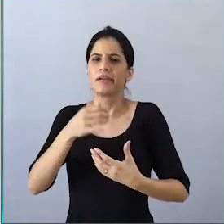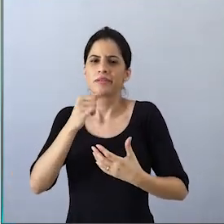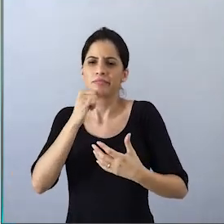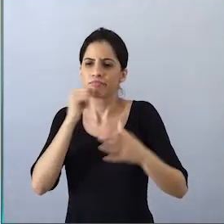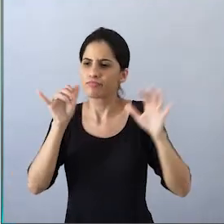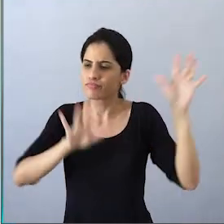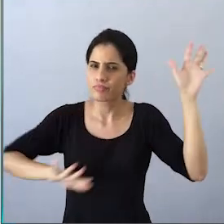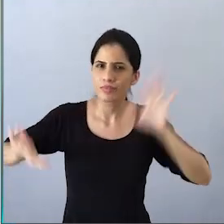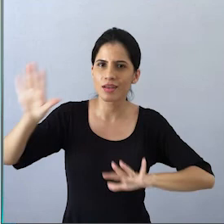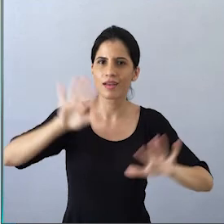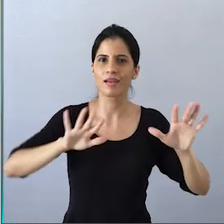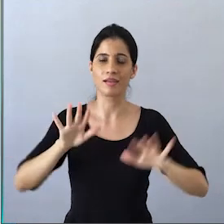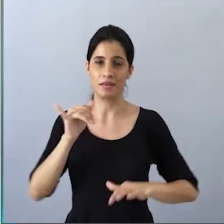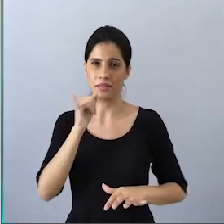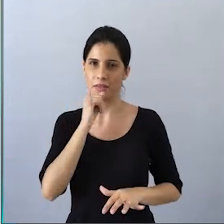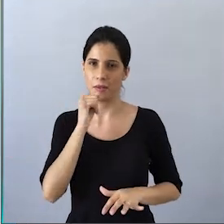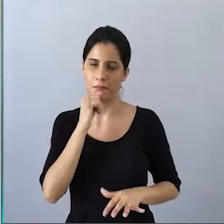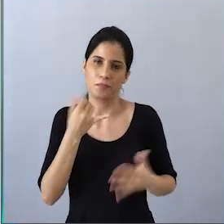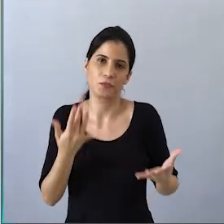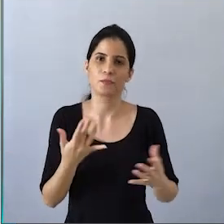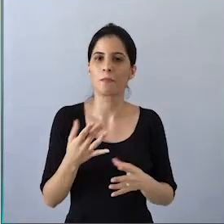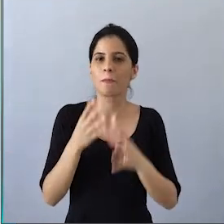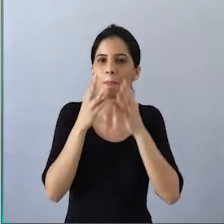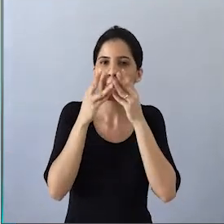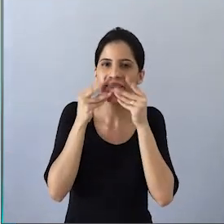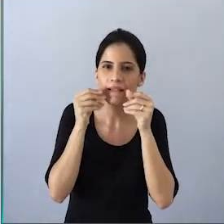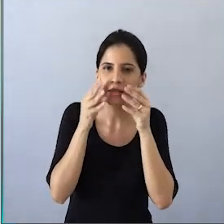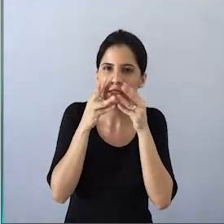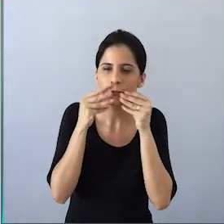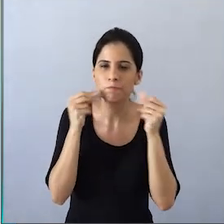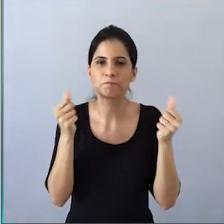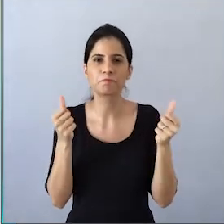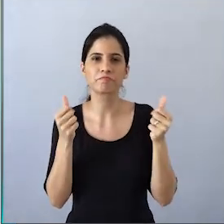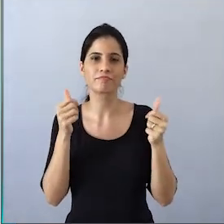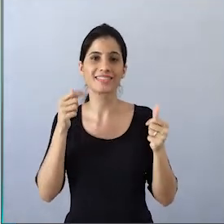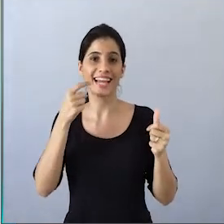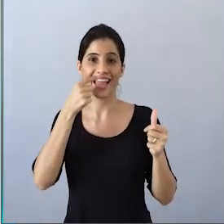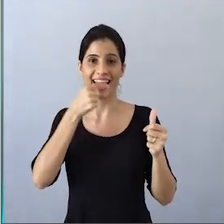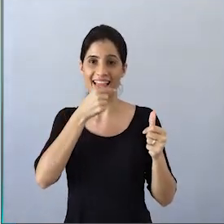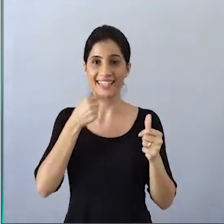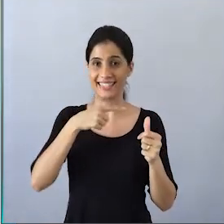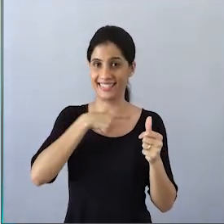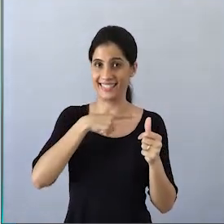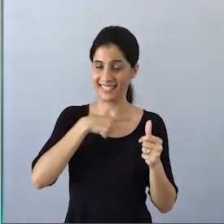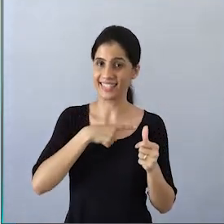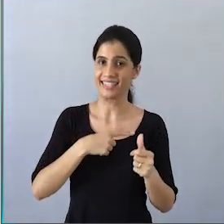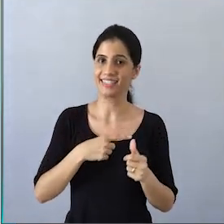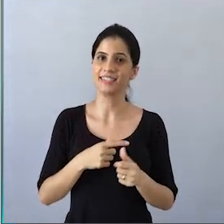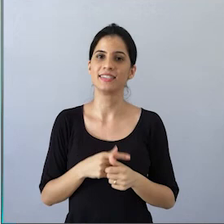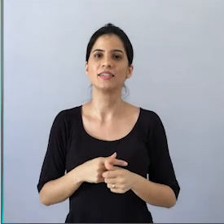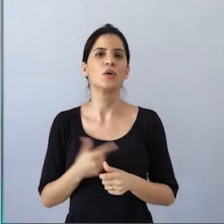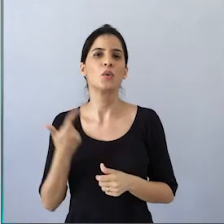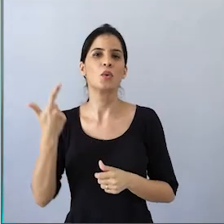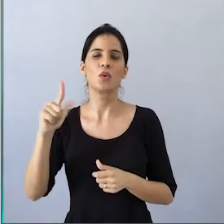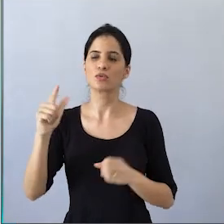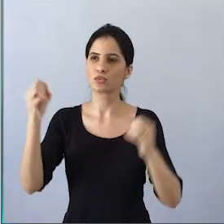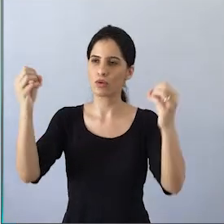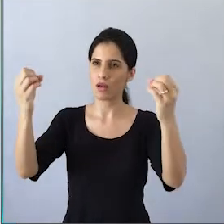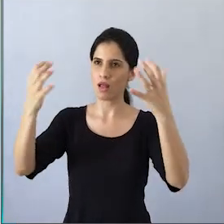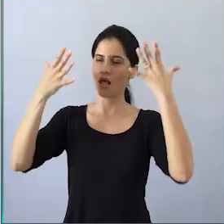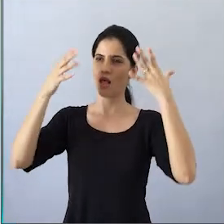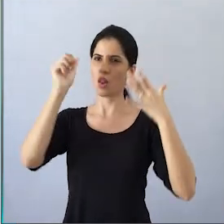entorno, através de nossos sentidos sensoriais, tais como a detecção do gosto, exercido pelas papilas gustativas na língua,